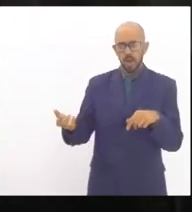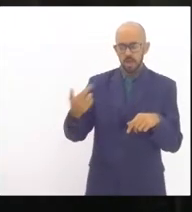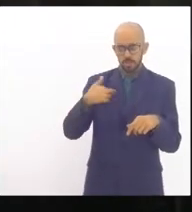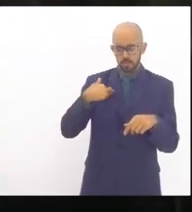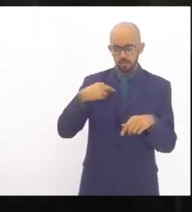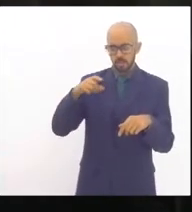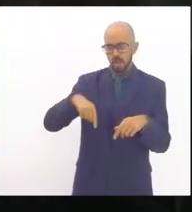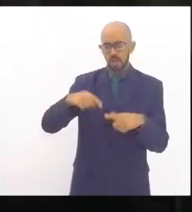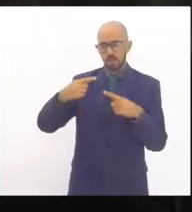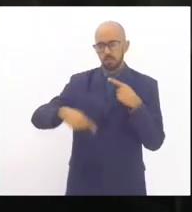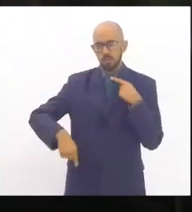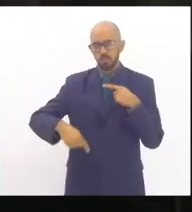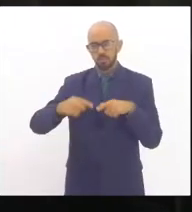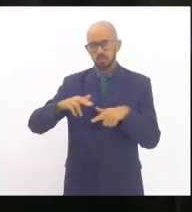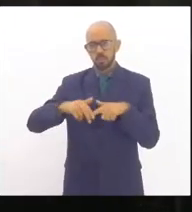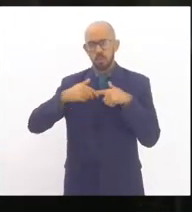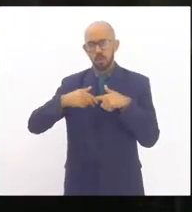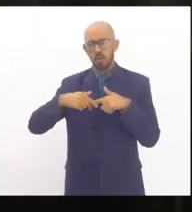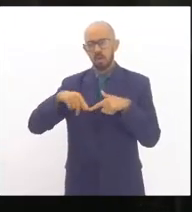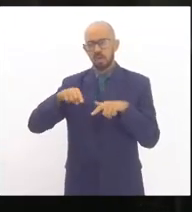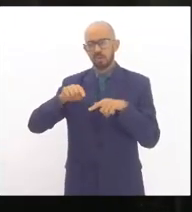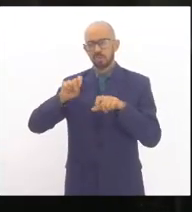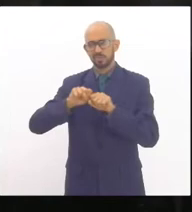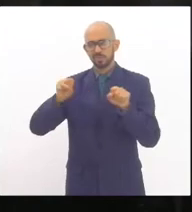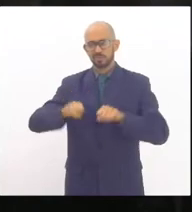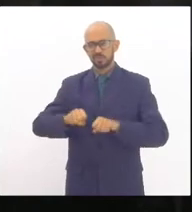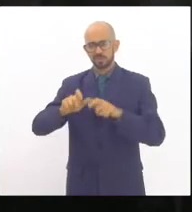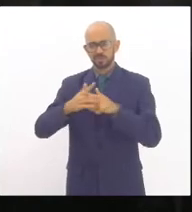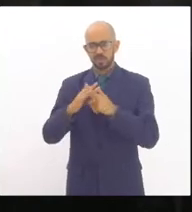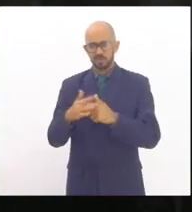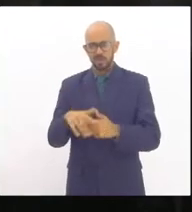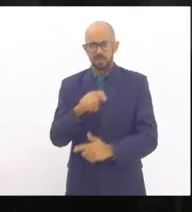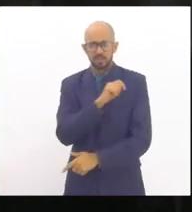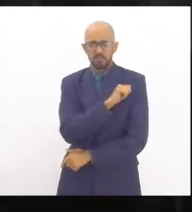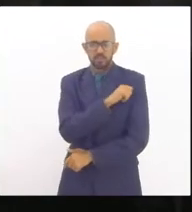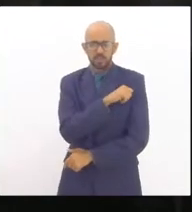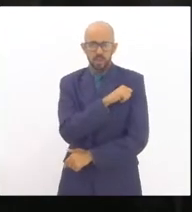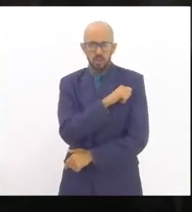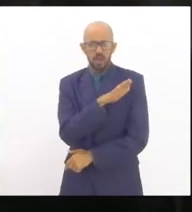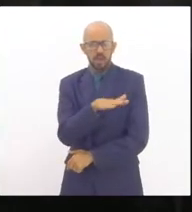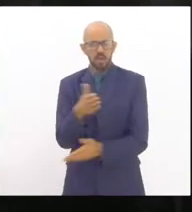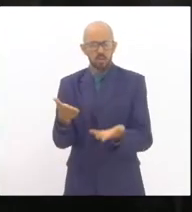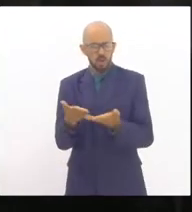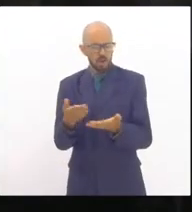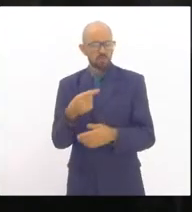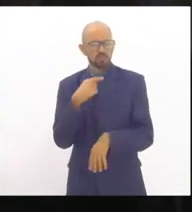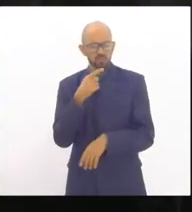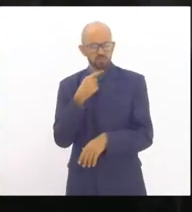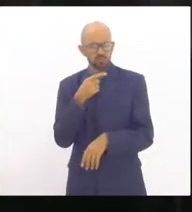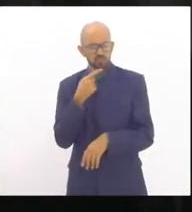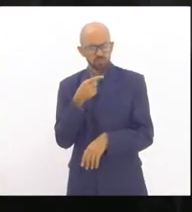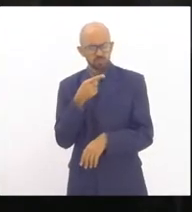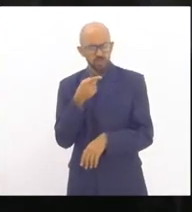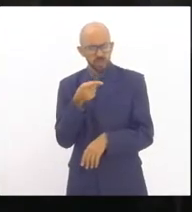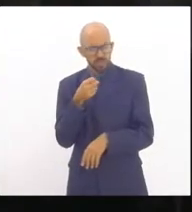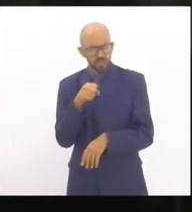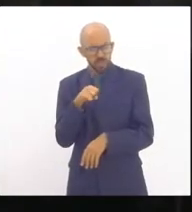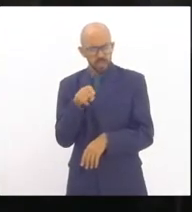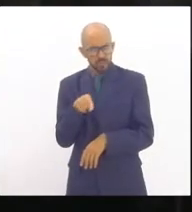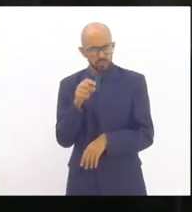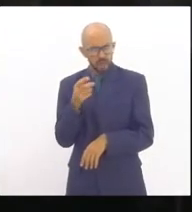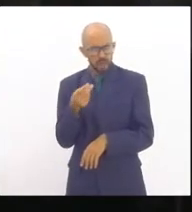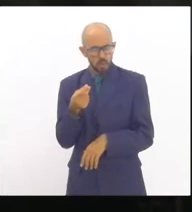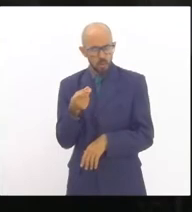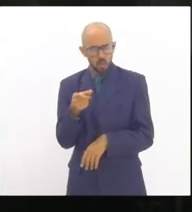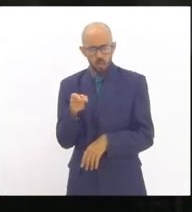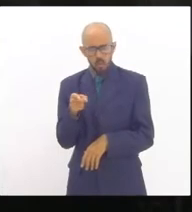aqui a proibição do regime de recuperação fiscal agora eu fico me perguntando se esse valor que tá aí não teria que